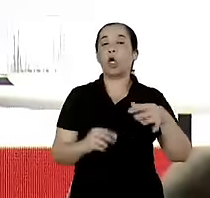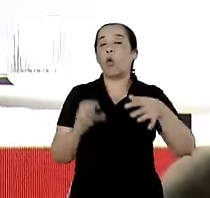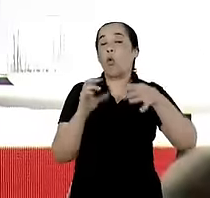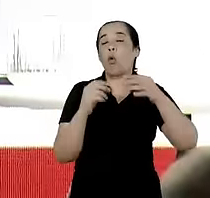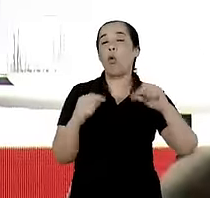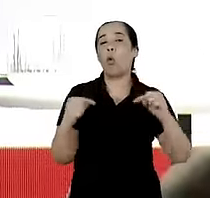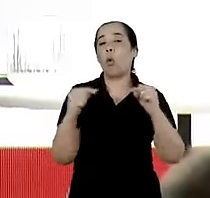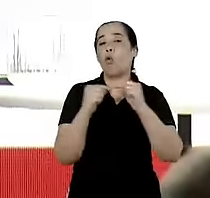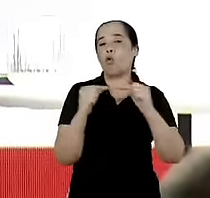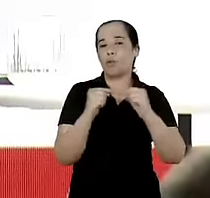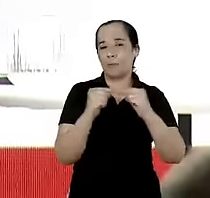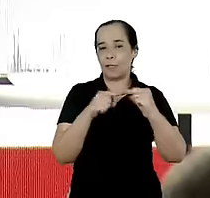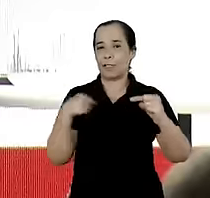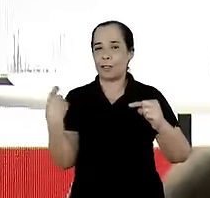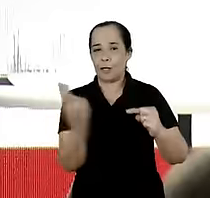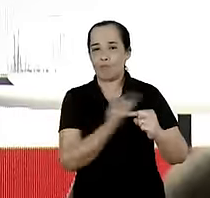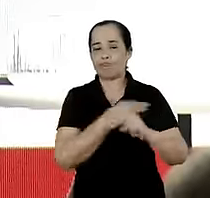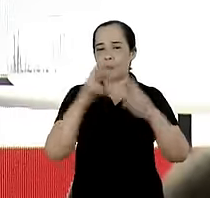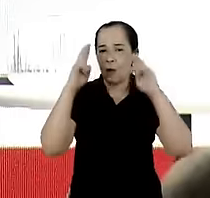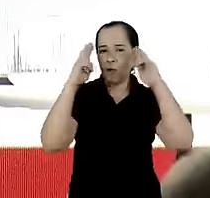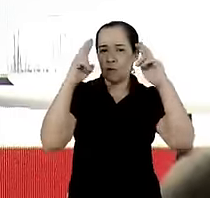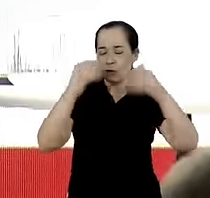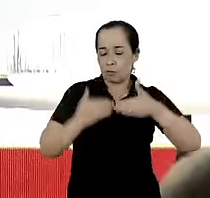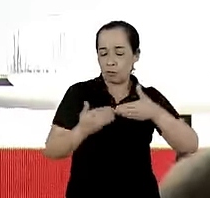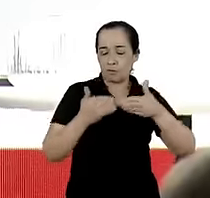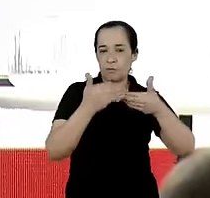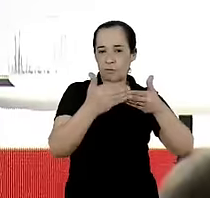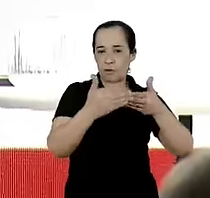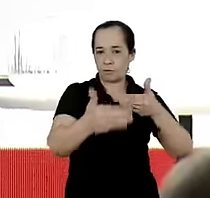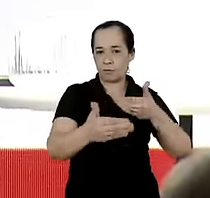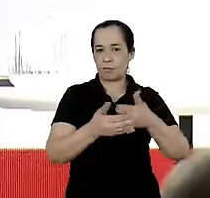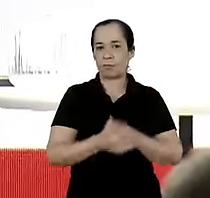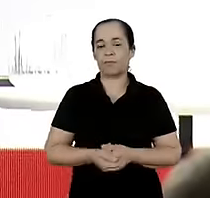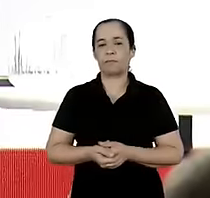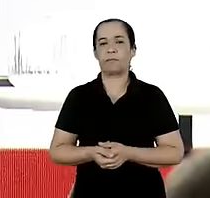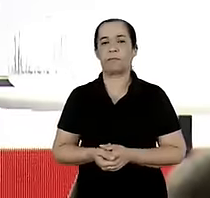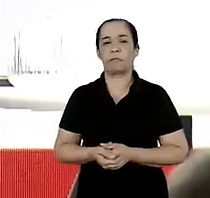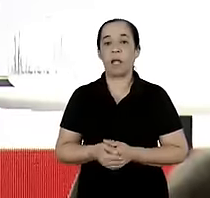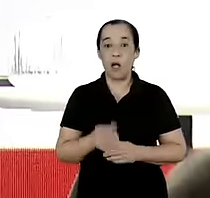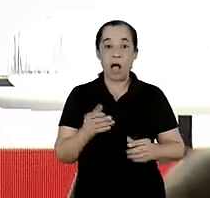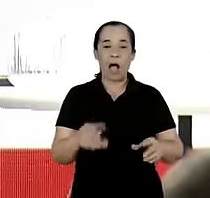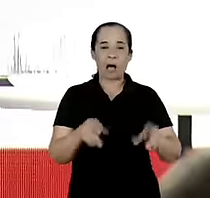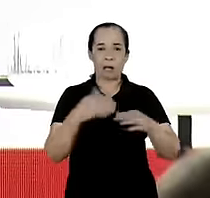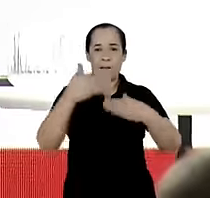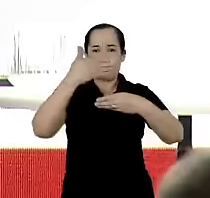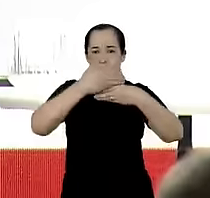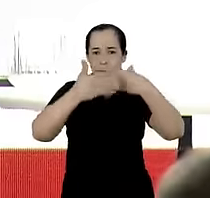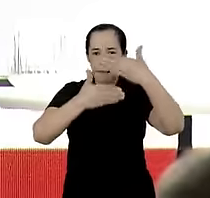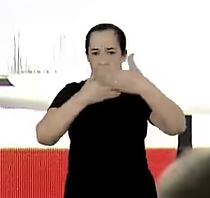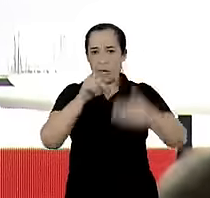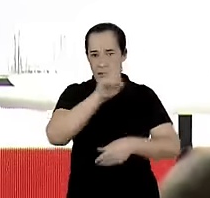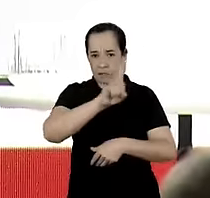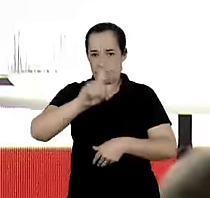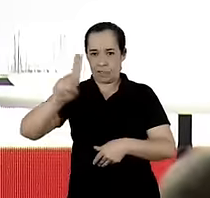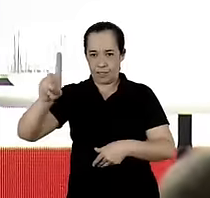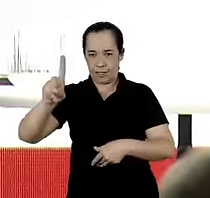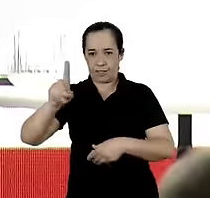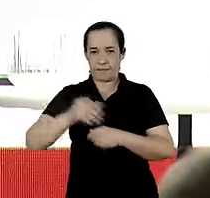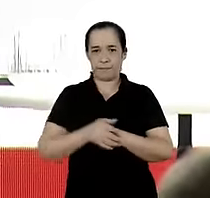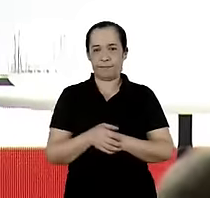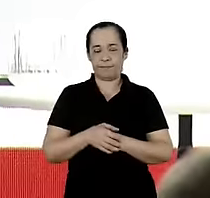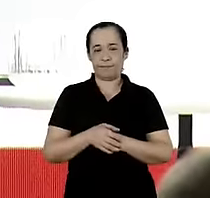né exatamente então só voltando aqui nos gráficos à direita a gente tem as taxas nominais aí que a previsão é que o banco